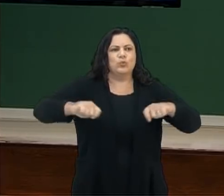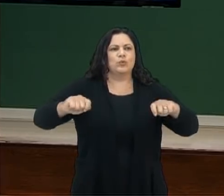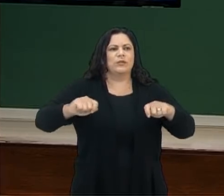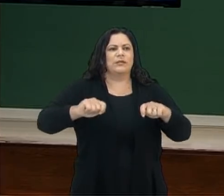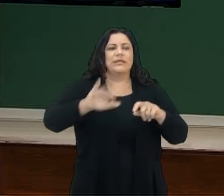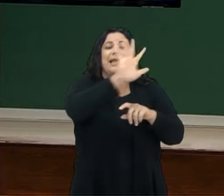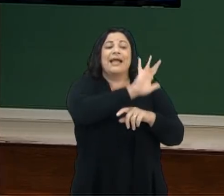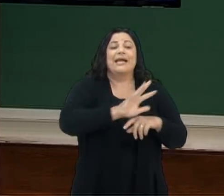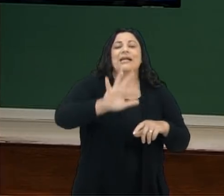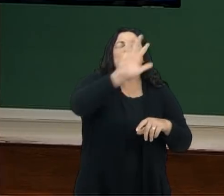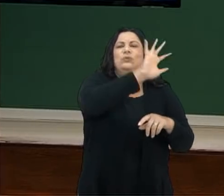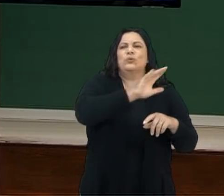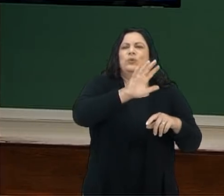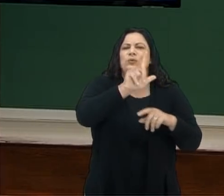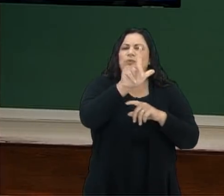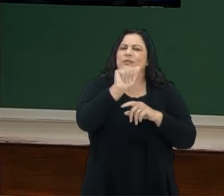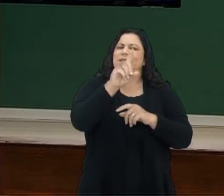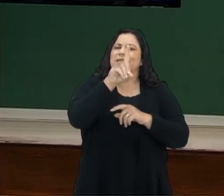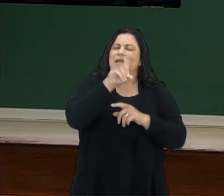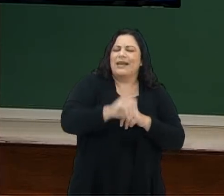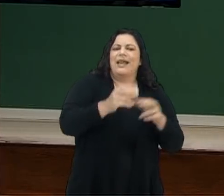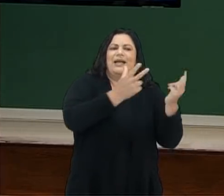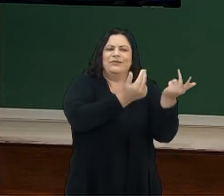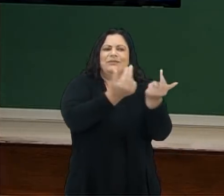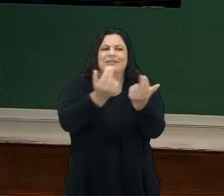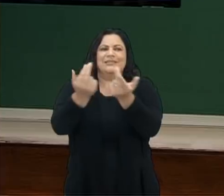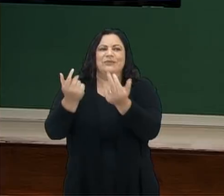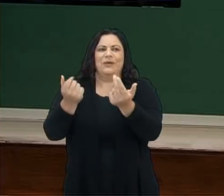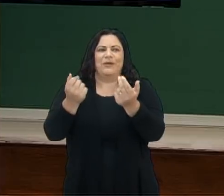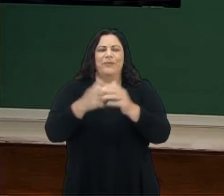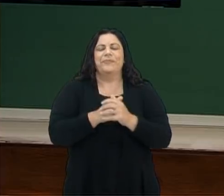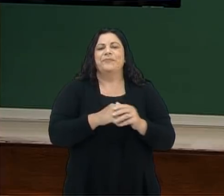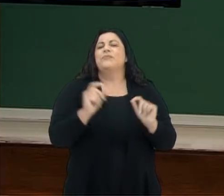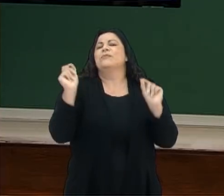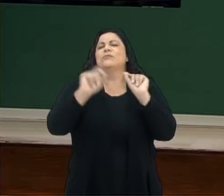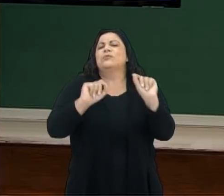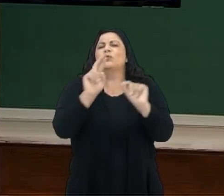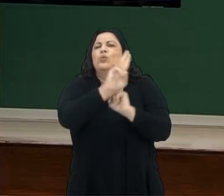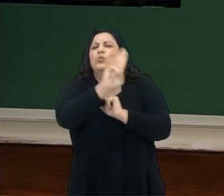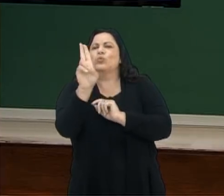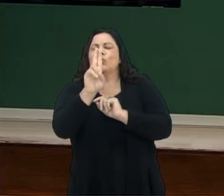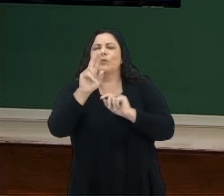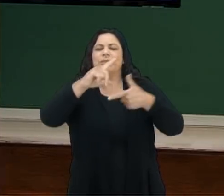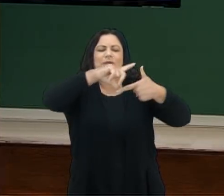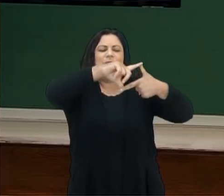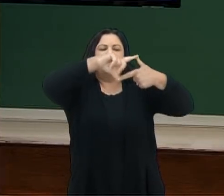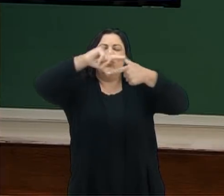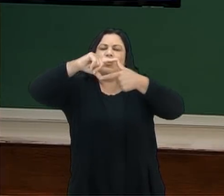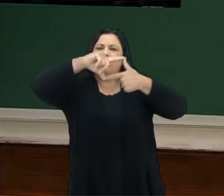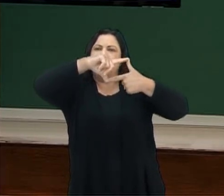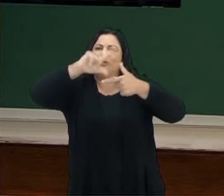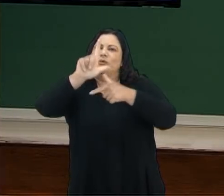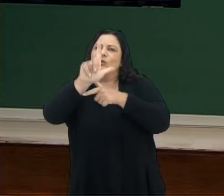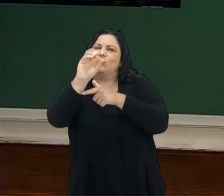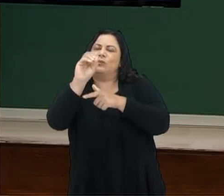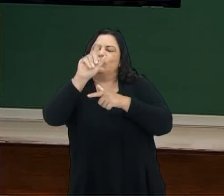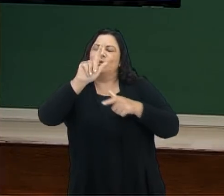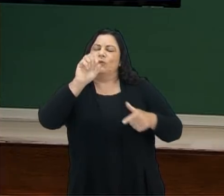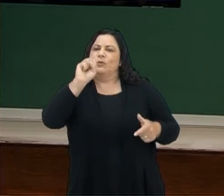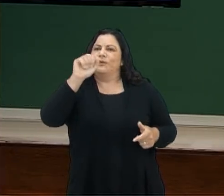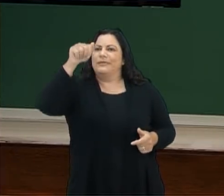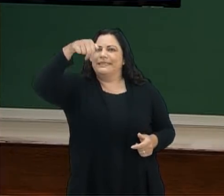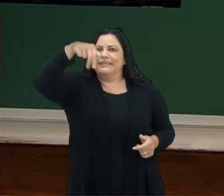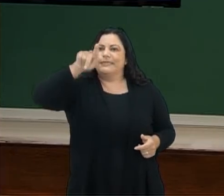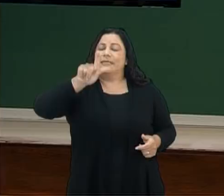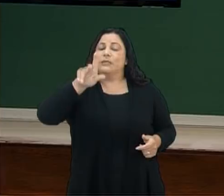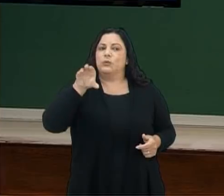todos os lados iguais e todos os ângulos internos iguais. Esse daqui nós chamamos ele de losango, mas se você parar para pensar, é só a posição que está diferente, porque